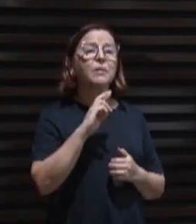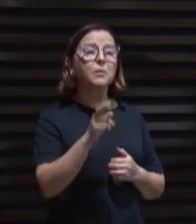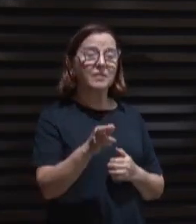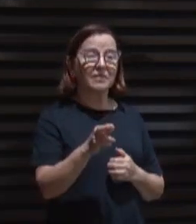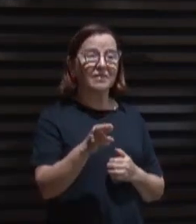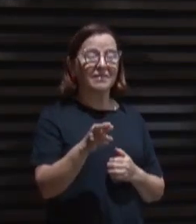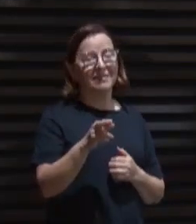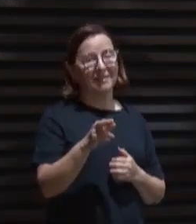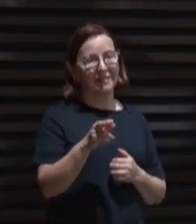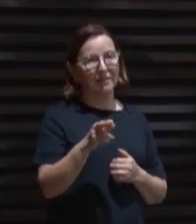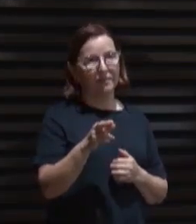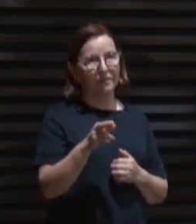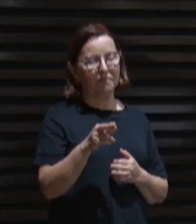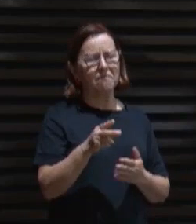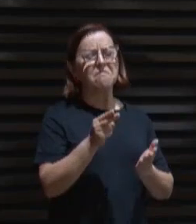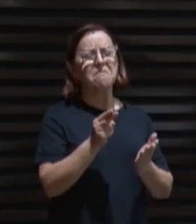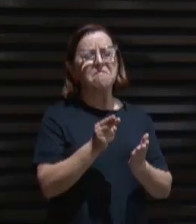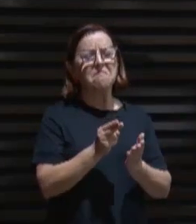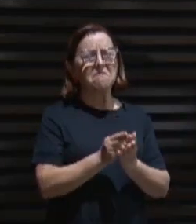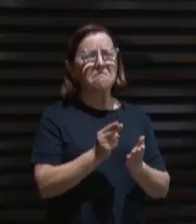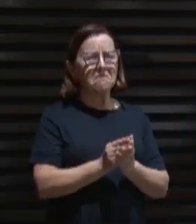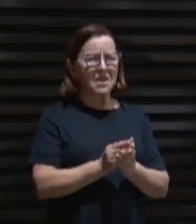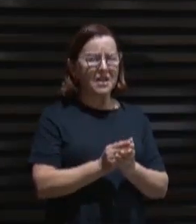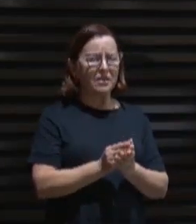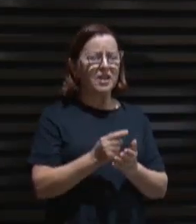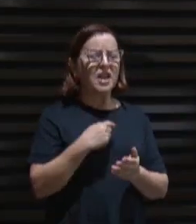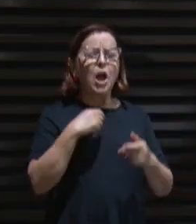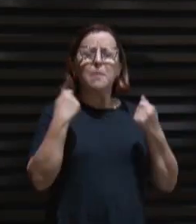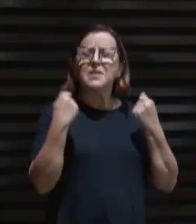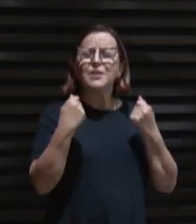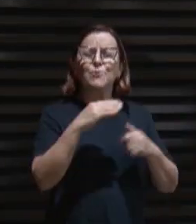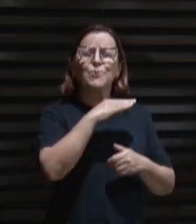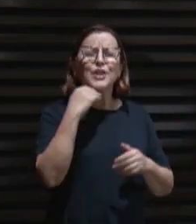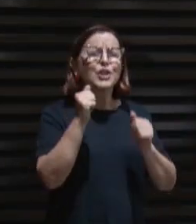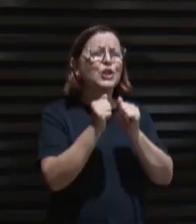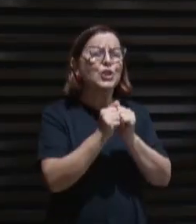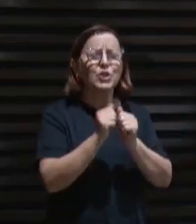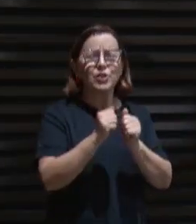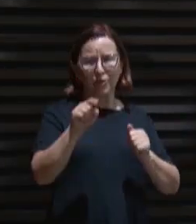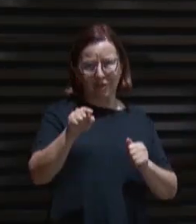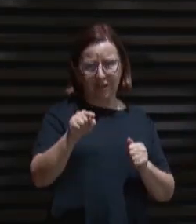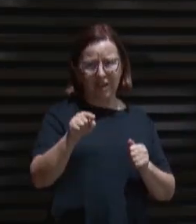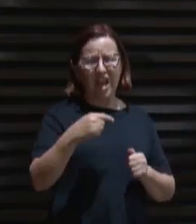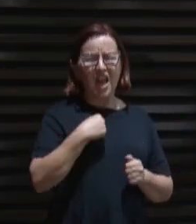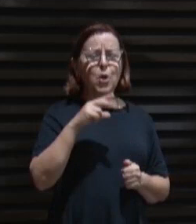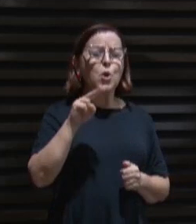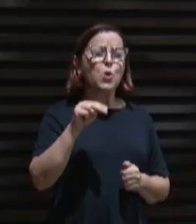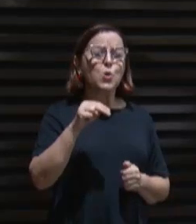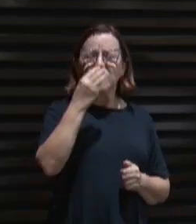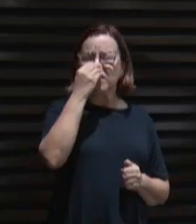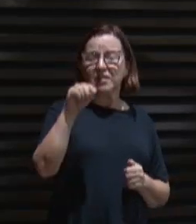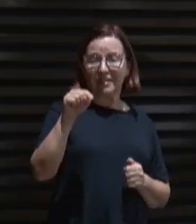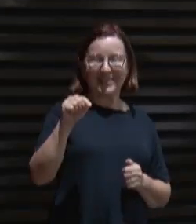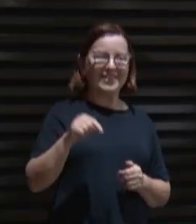Disse-lhe Pedro: ainda que me seja necessário morrer contigo, de nenhum modo te negarei. E